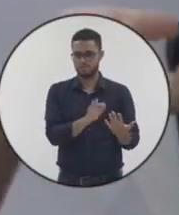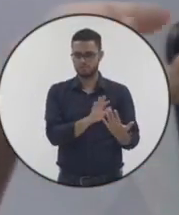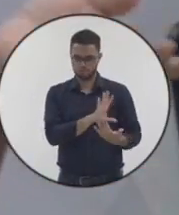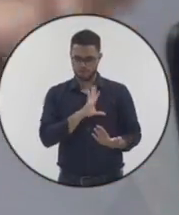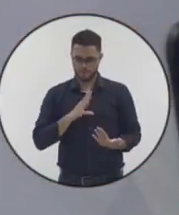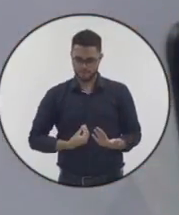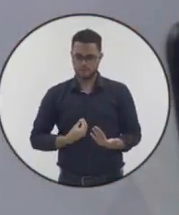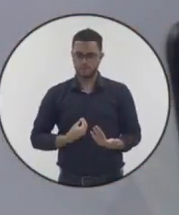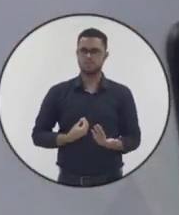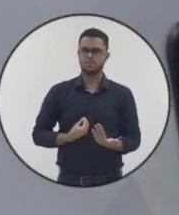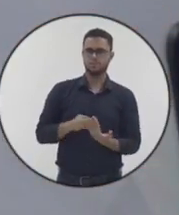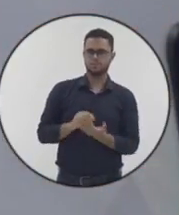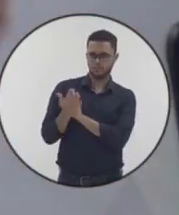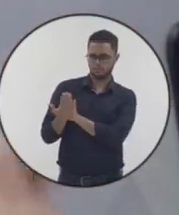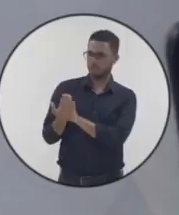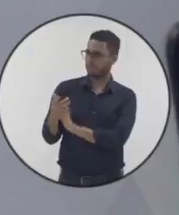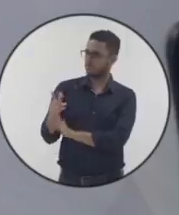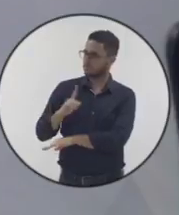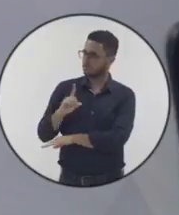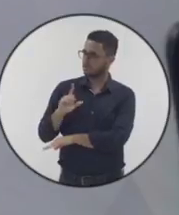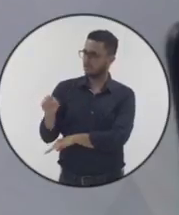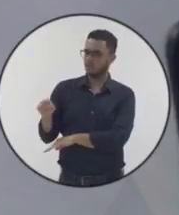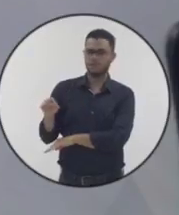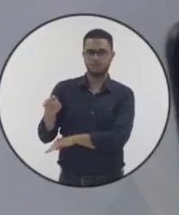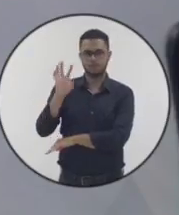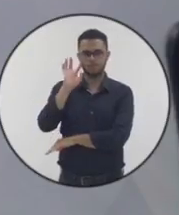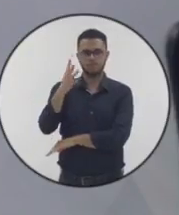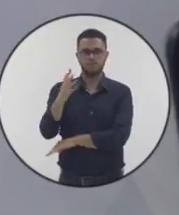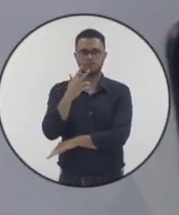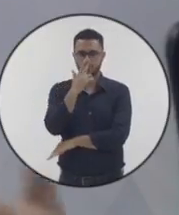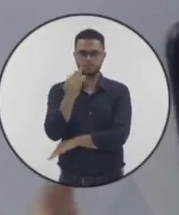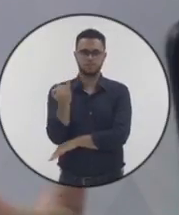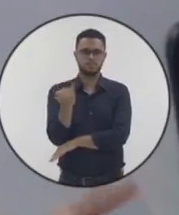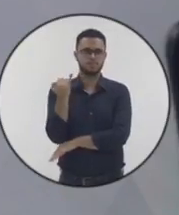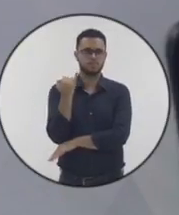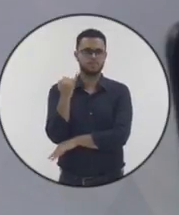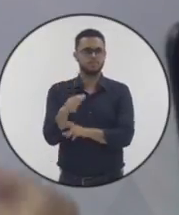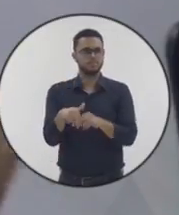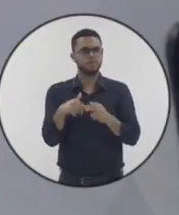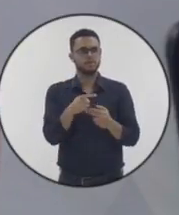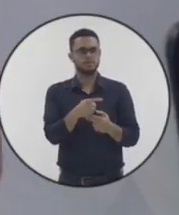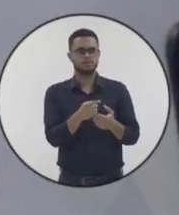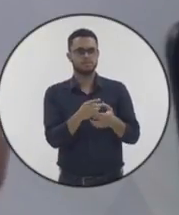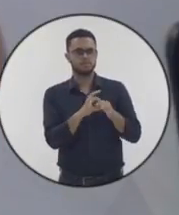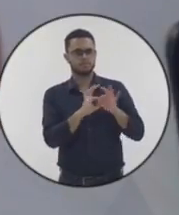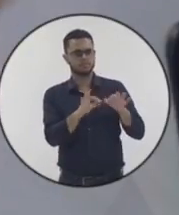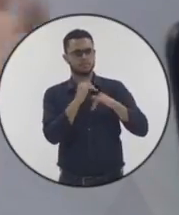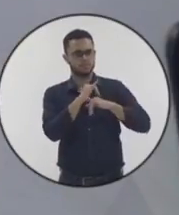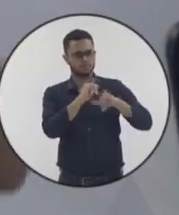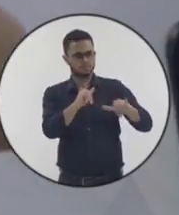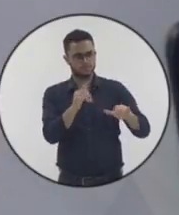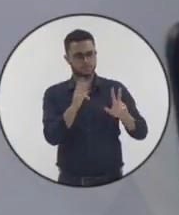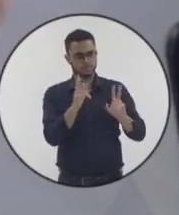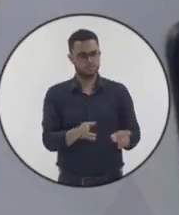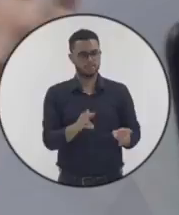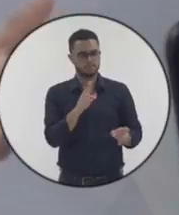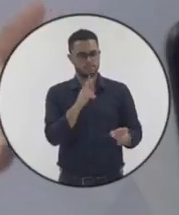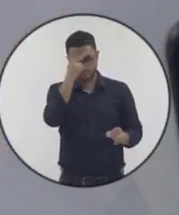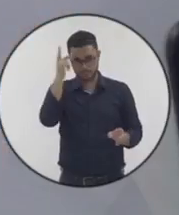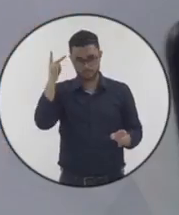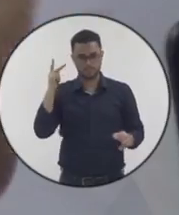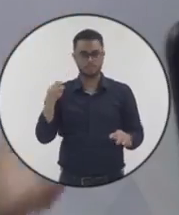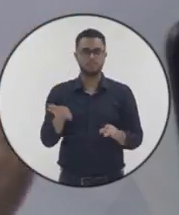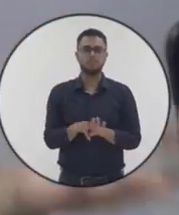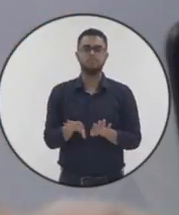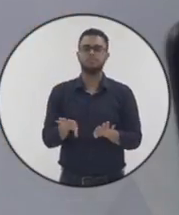que estão ditos aí na resolução. Então, acho que são importantes para dar essa visibilidade e reafirmar essas nomenclaturas como categorias, como pessoas, enfim,